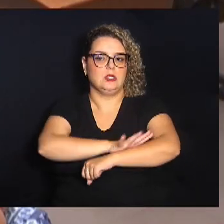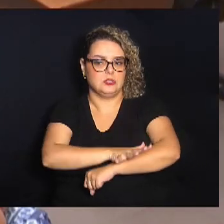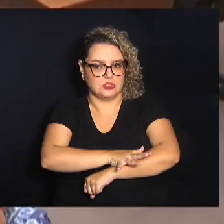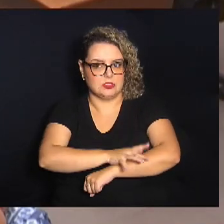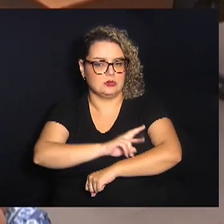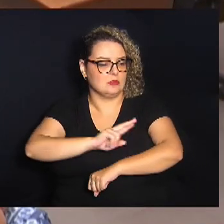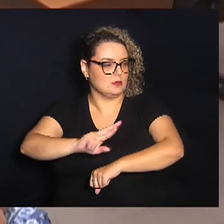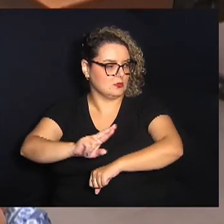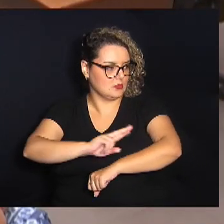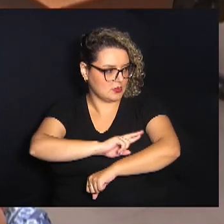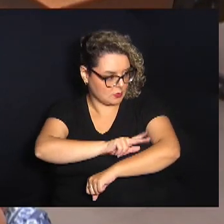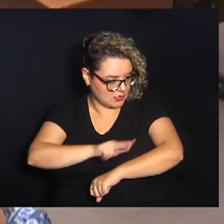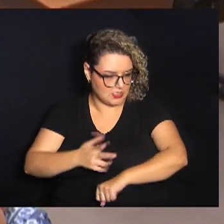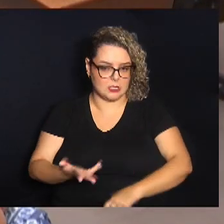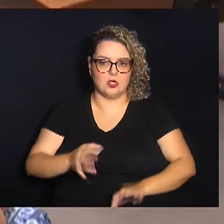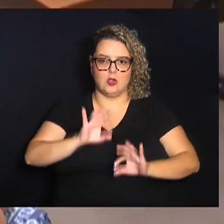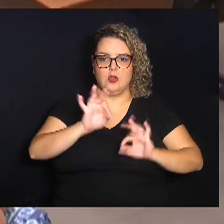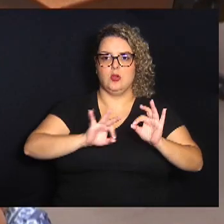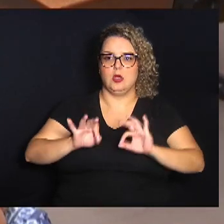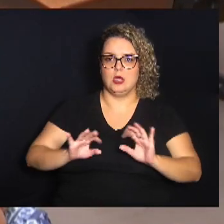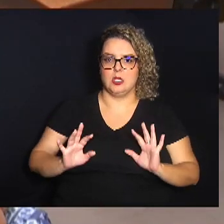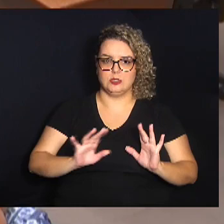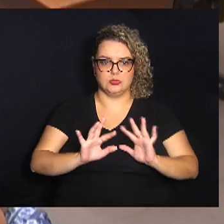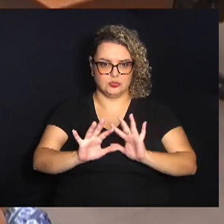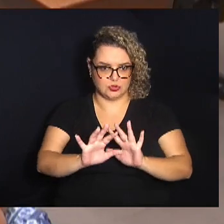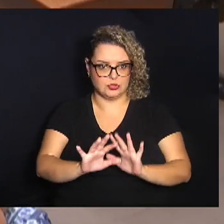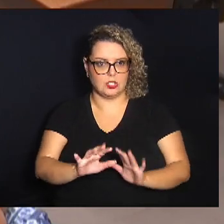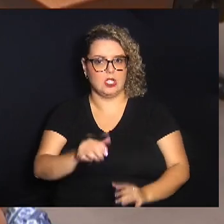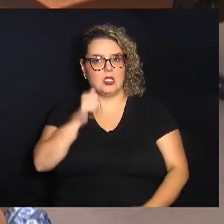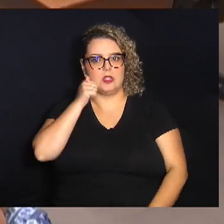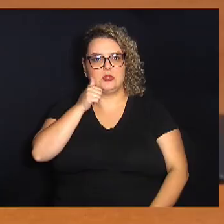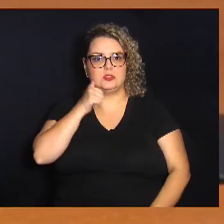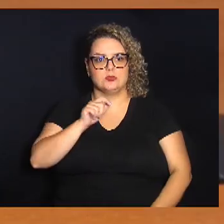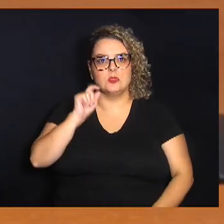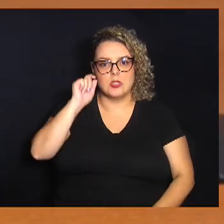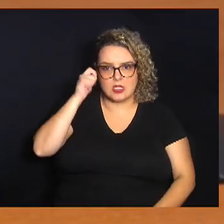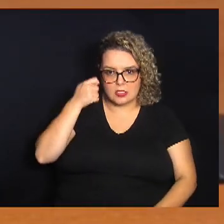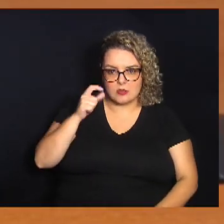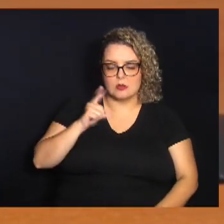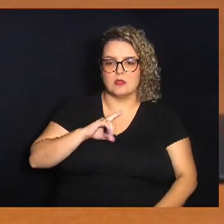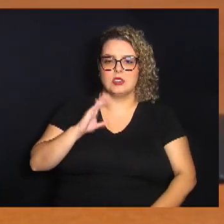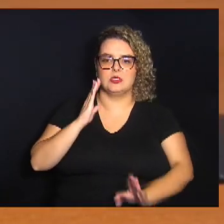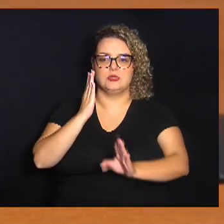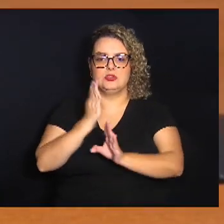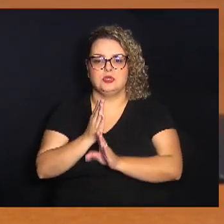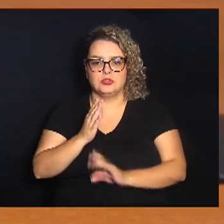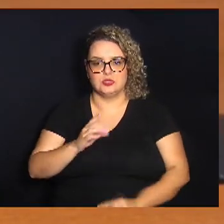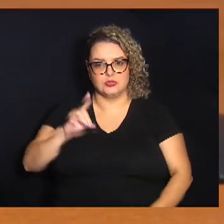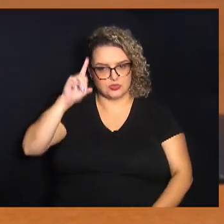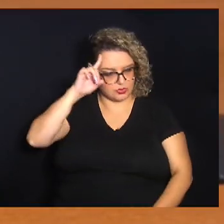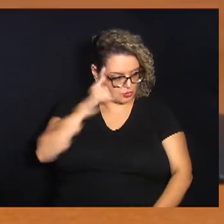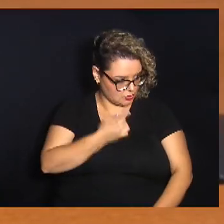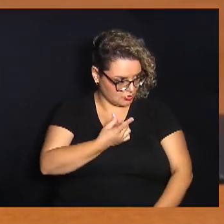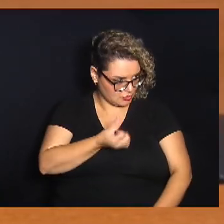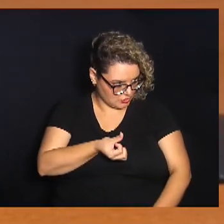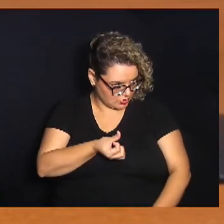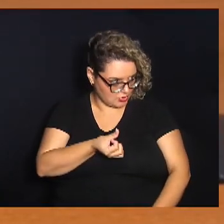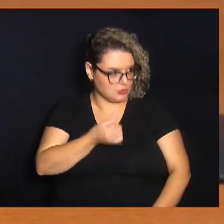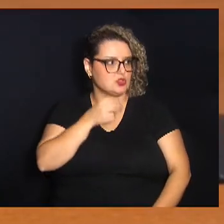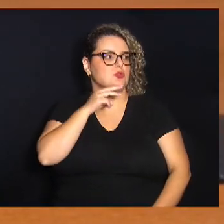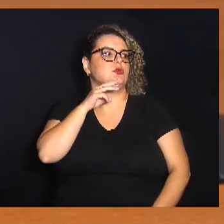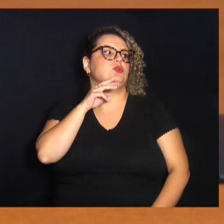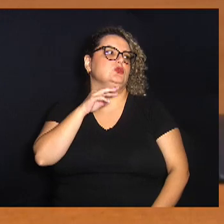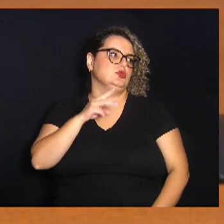racial, que está sendo organizada aí a Marcha das Mulheres Negras, que vai ter um encontro no dia 16 de